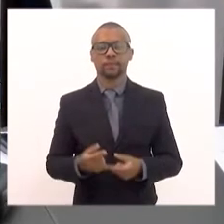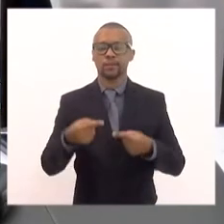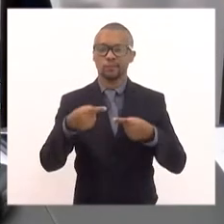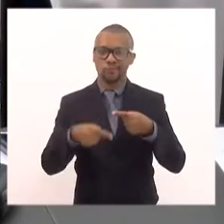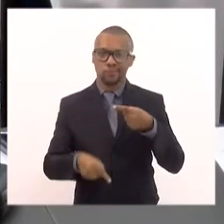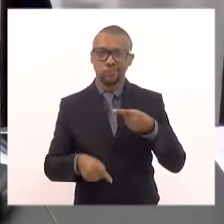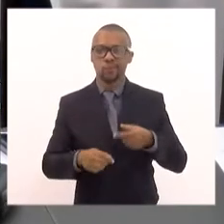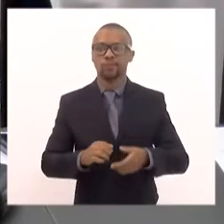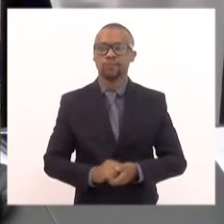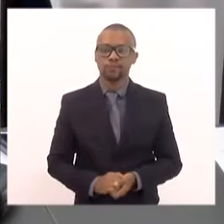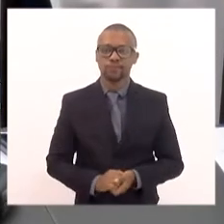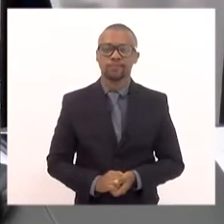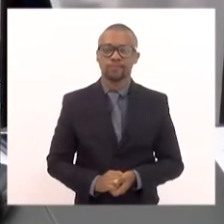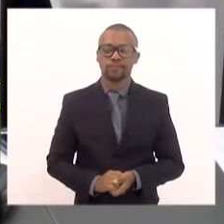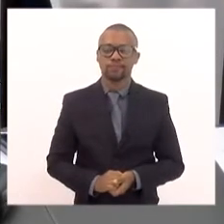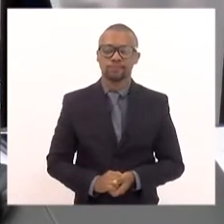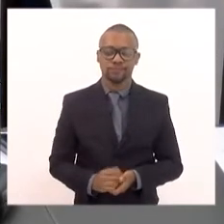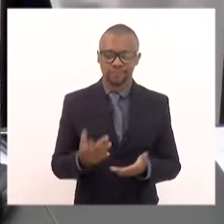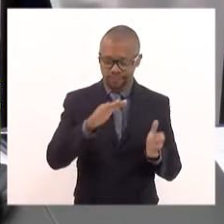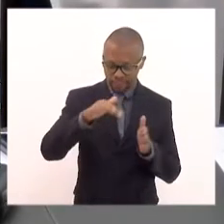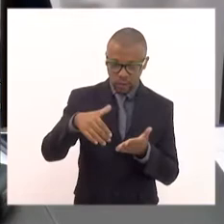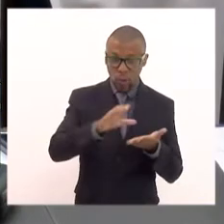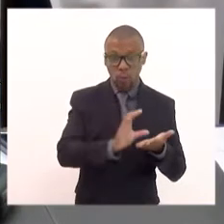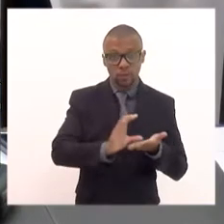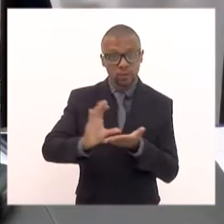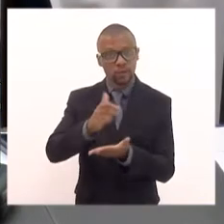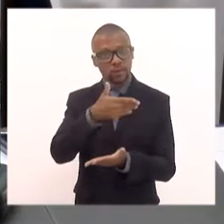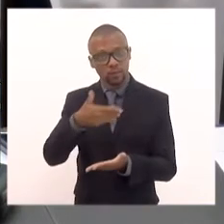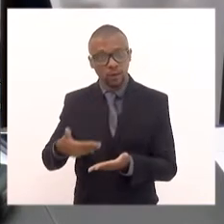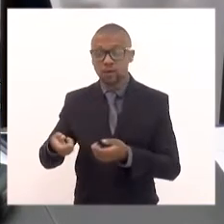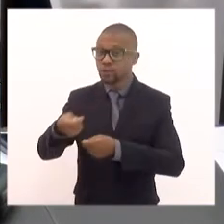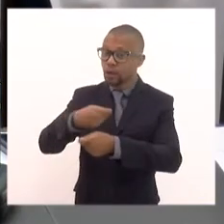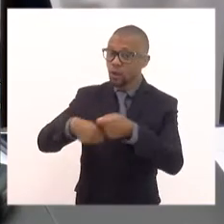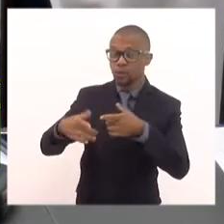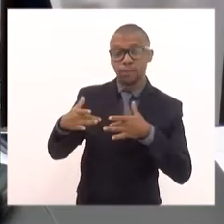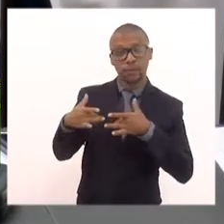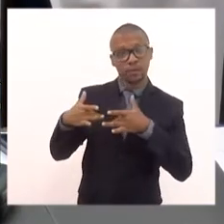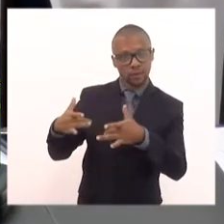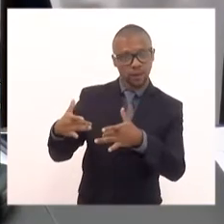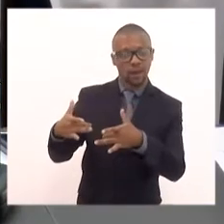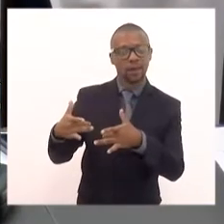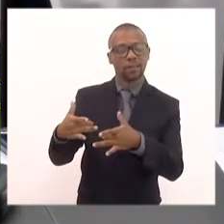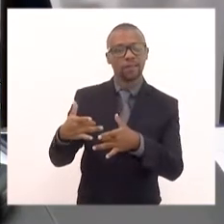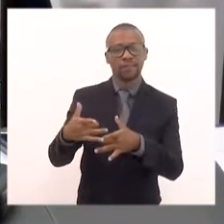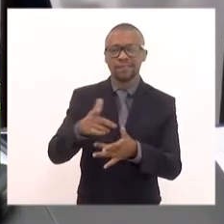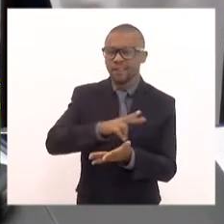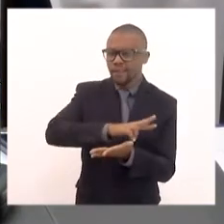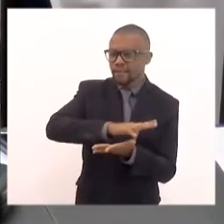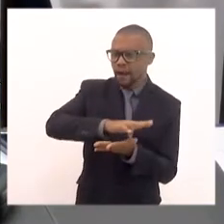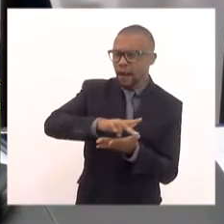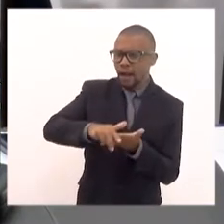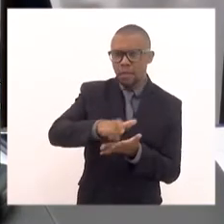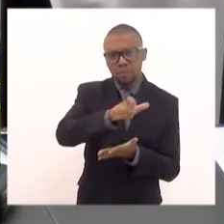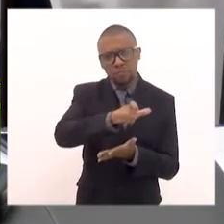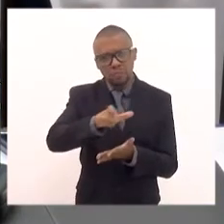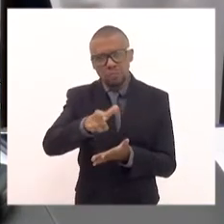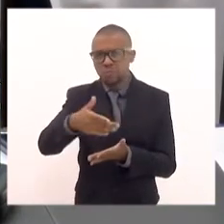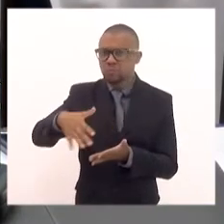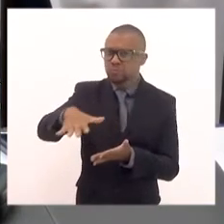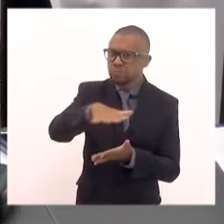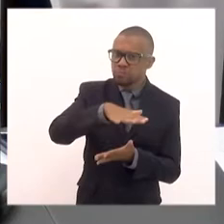Vem, meu amor, do Fórum vamos? Estadual de Economia Solidária, do FCP, de vários fóruns locais. Quero,